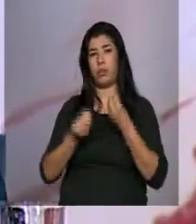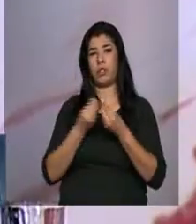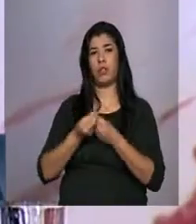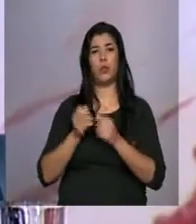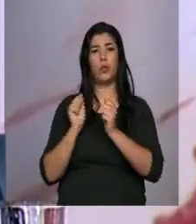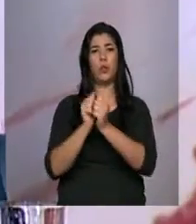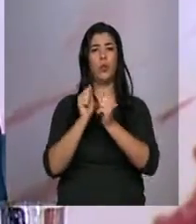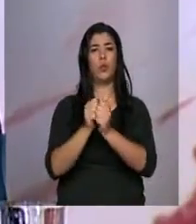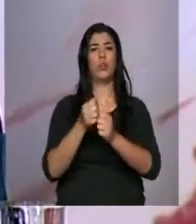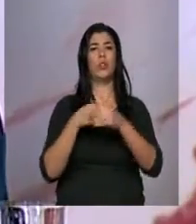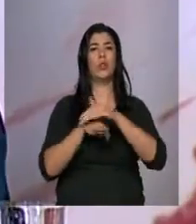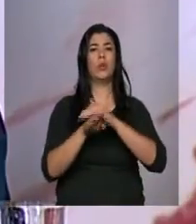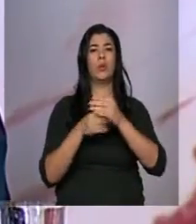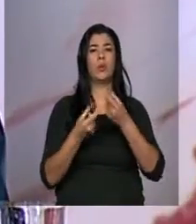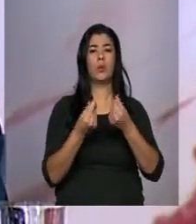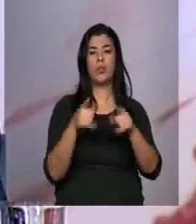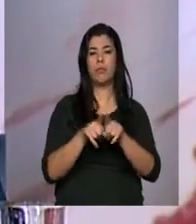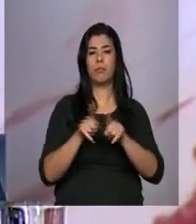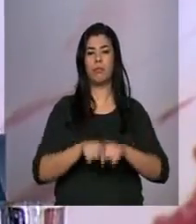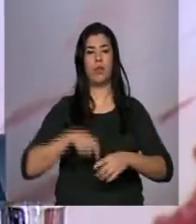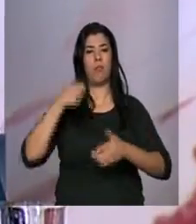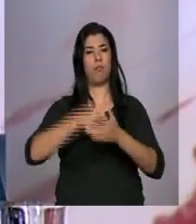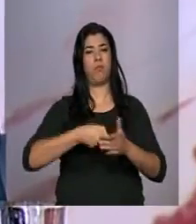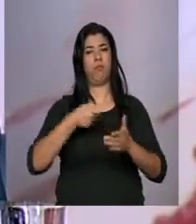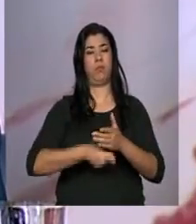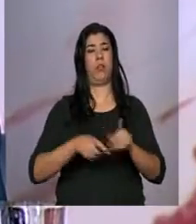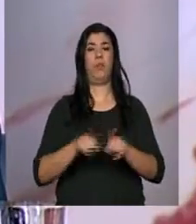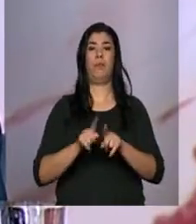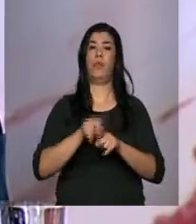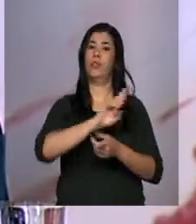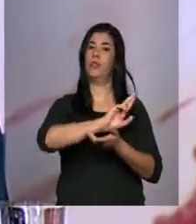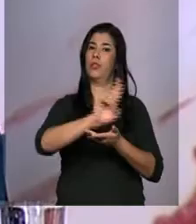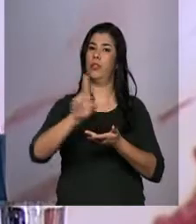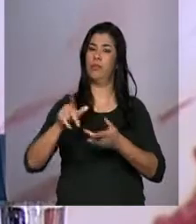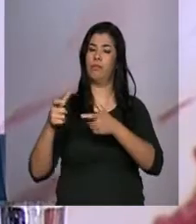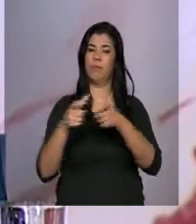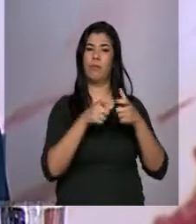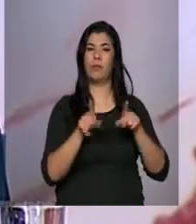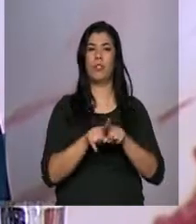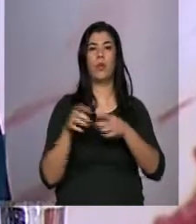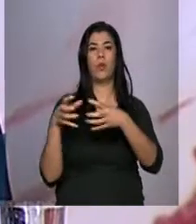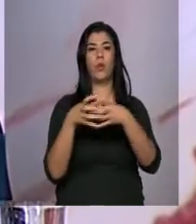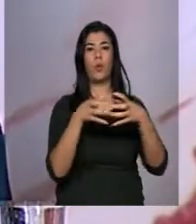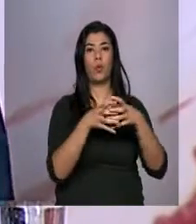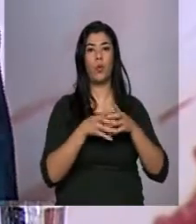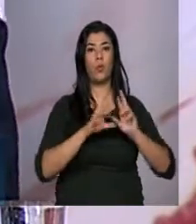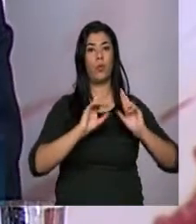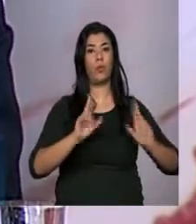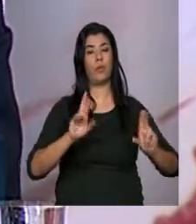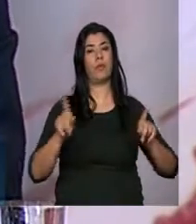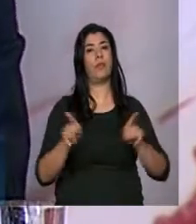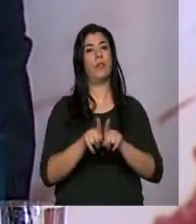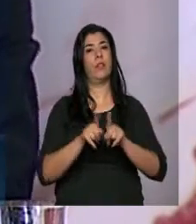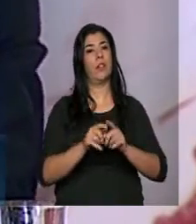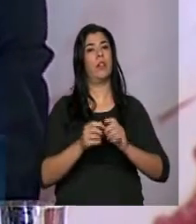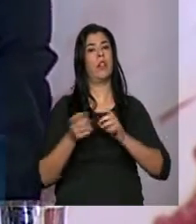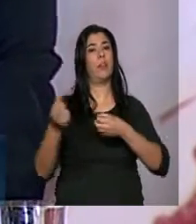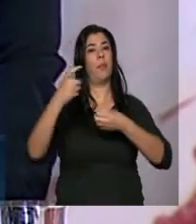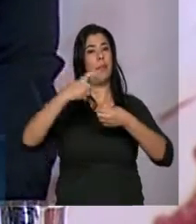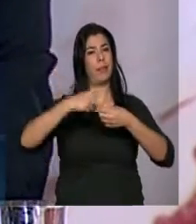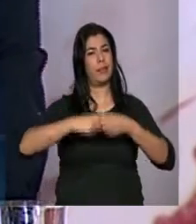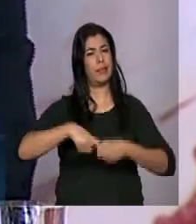muito dinheiro por ano. E por que que é uma militância? Porque realmente do outro lado tem grupos muito fortes que estão também todo